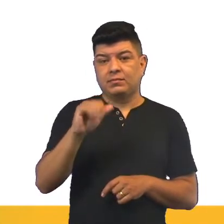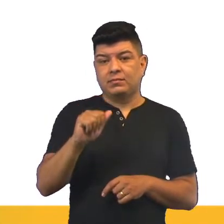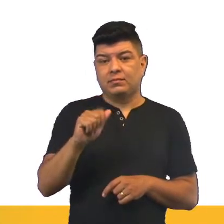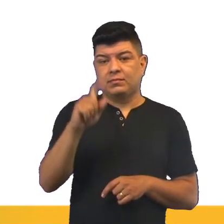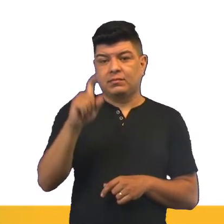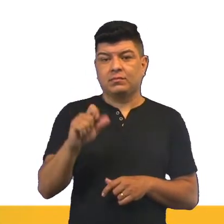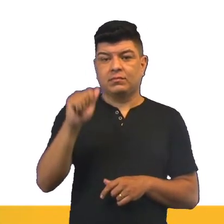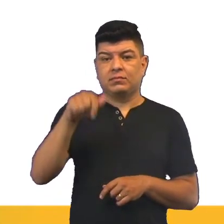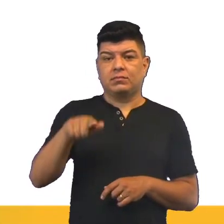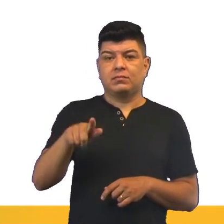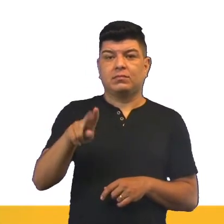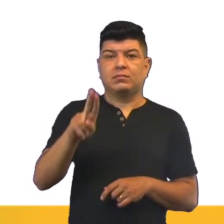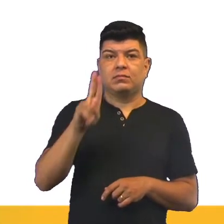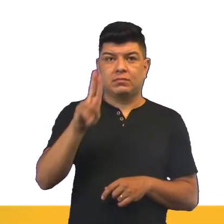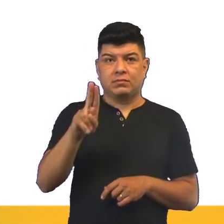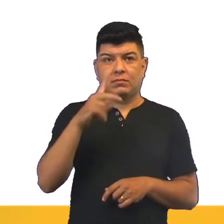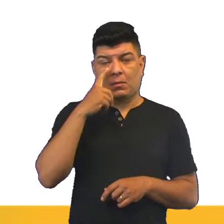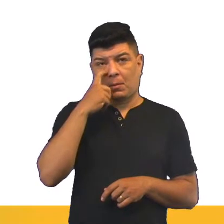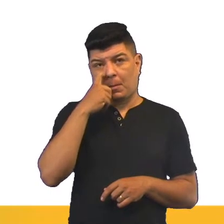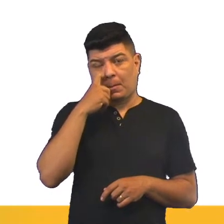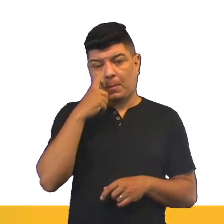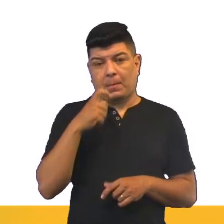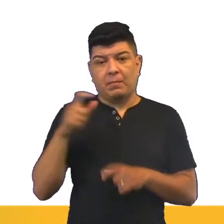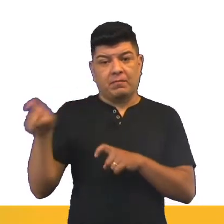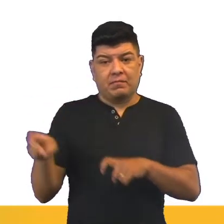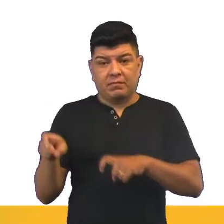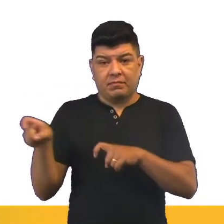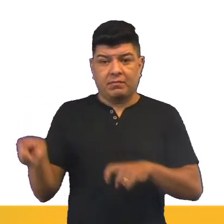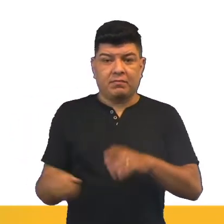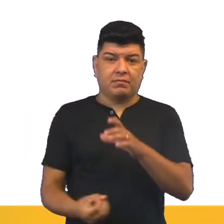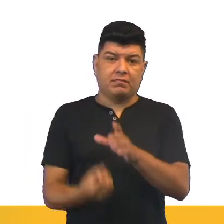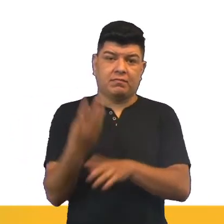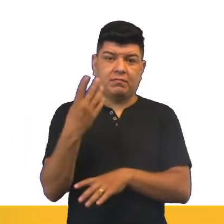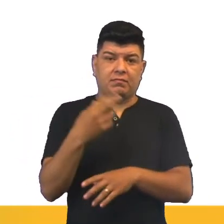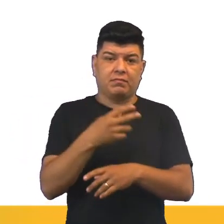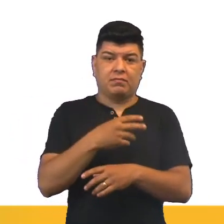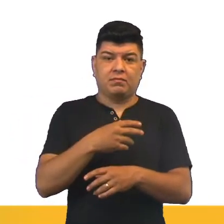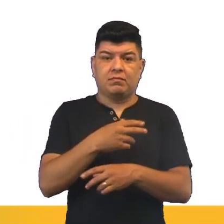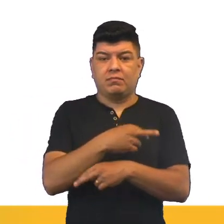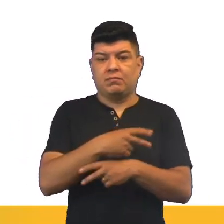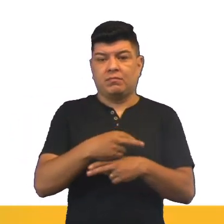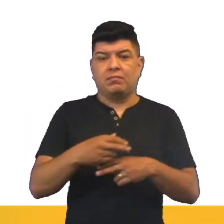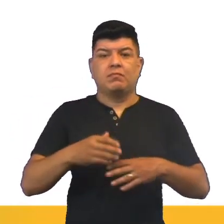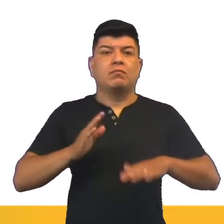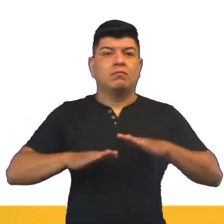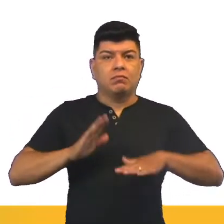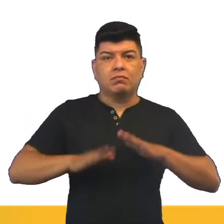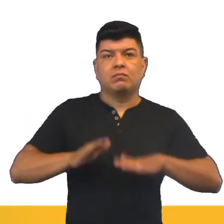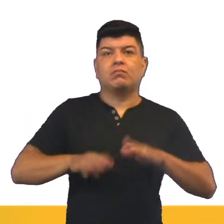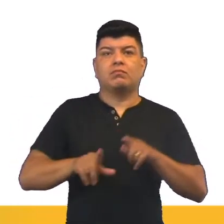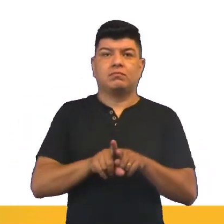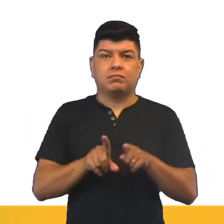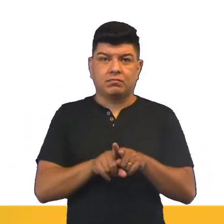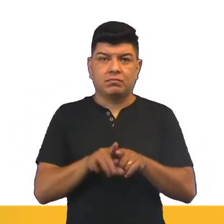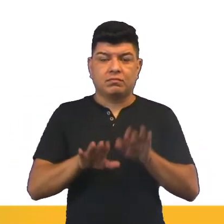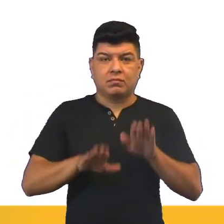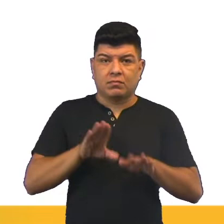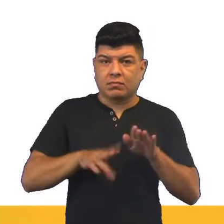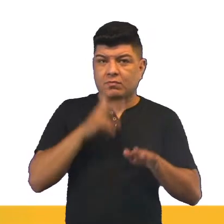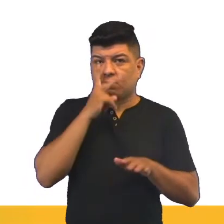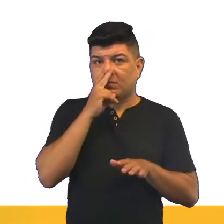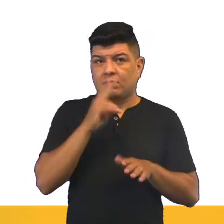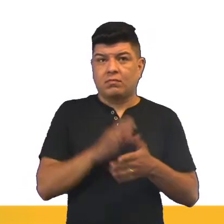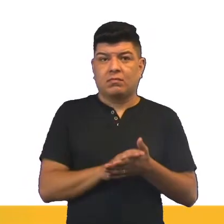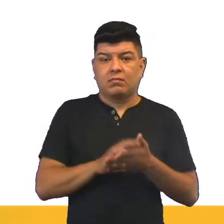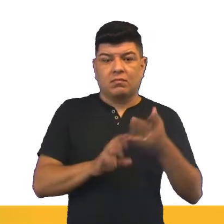O jongo é uma dança da zona rural, acompanhada por instrumentos de percussão. Muitas vezes ela é